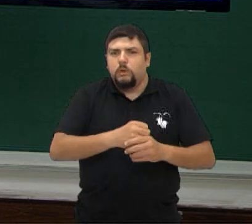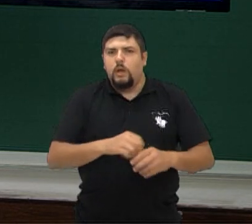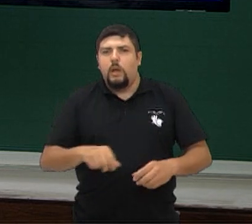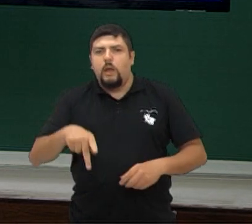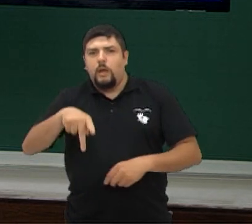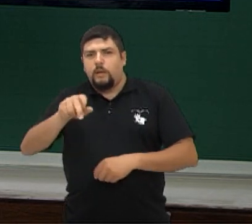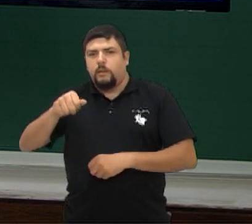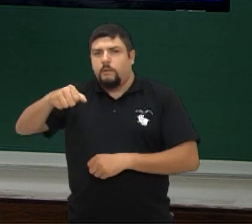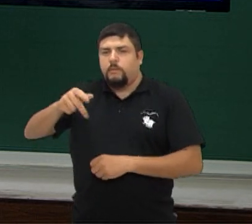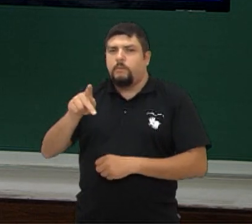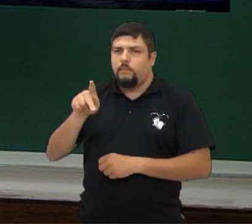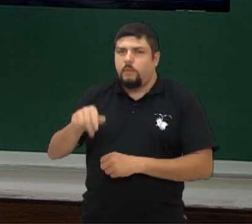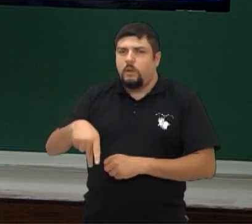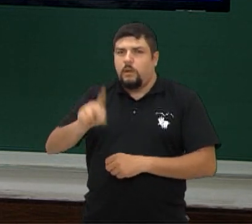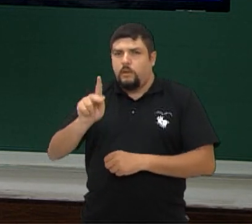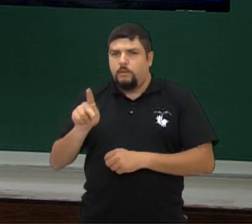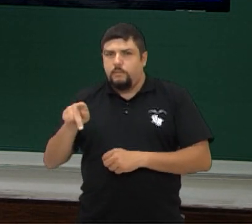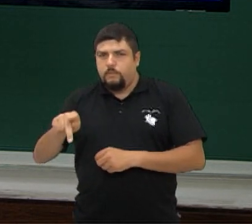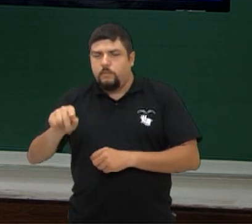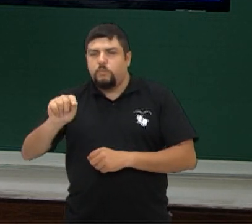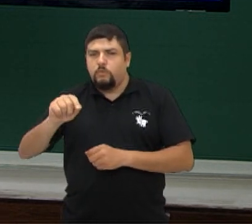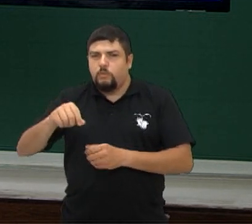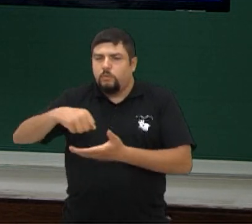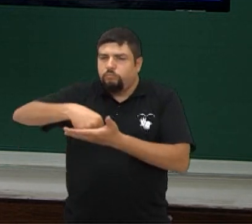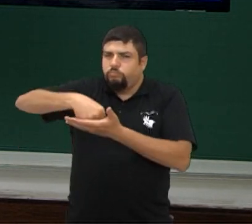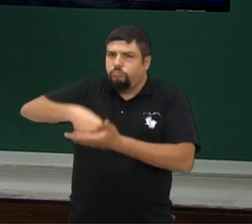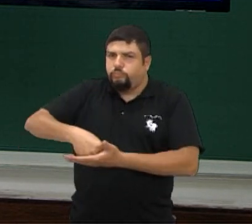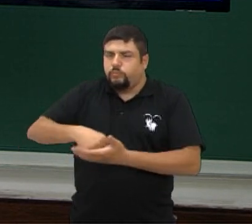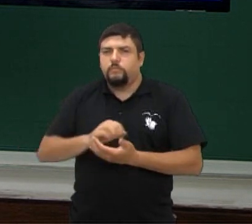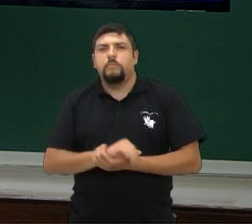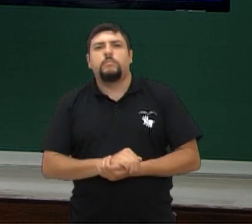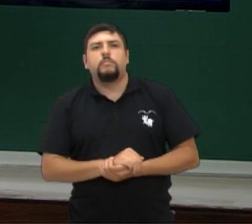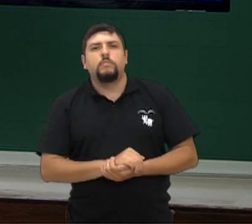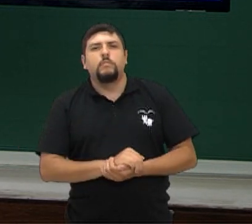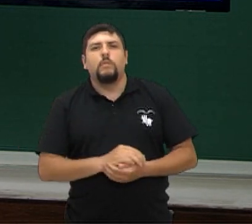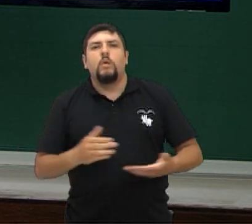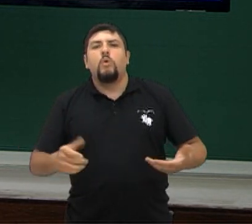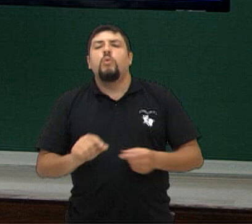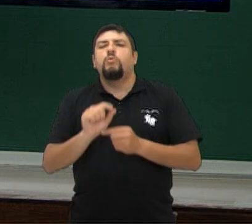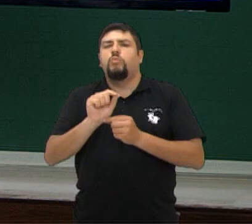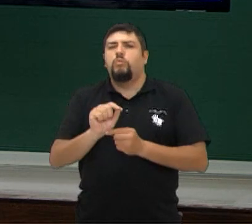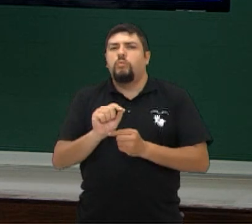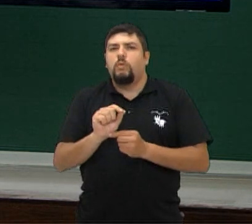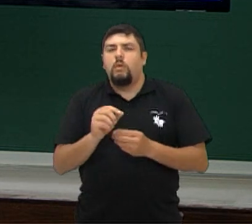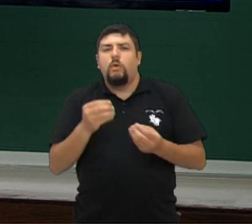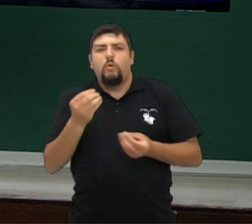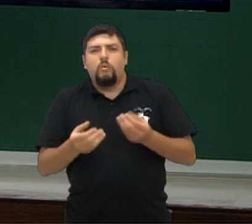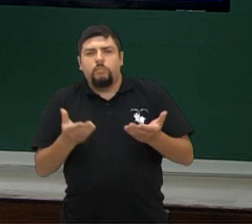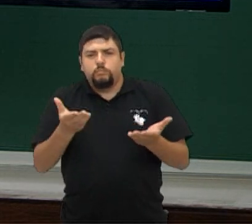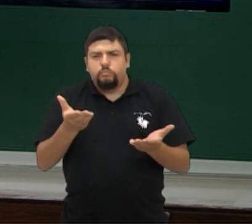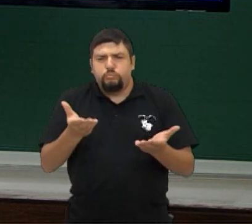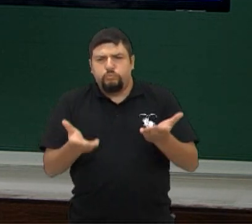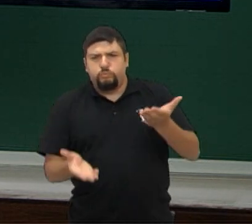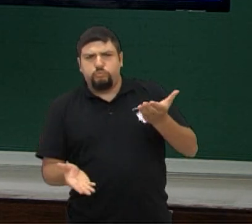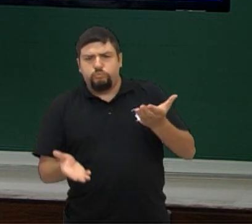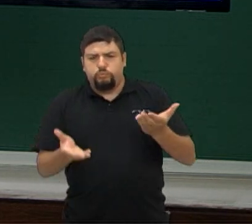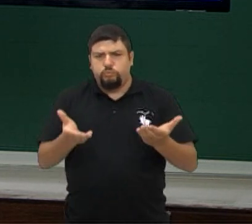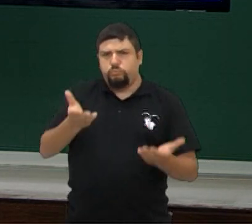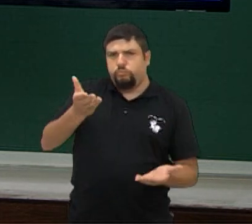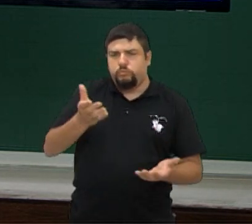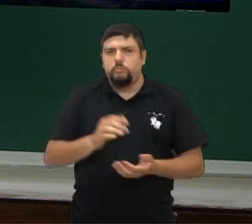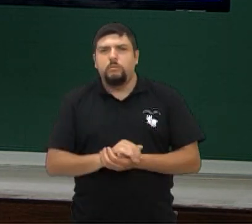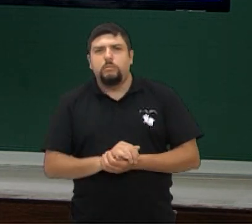pressão. Hoje, o nosso objetivo é falar sobre fatores que deslocam o equilíbrio das reações. São